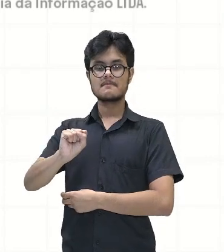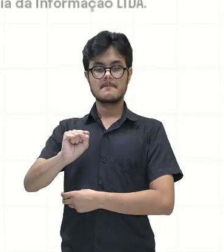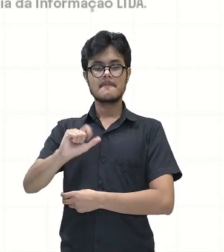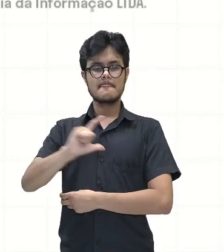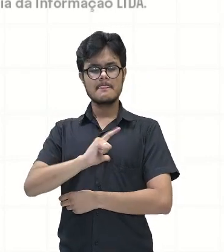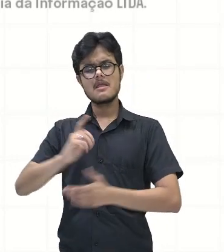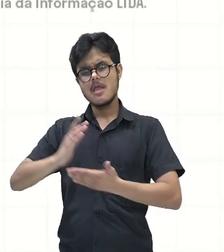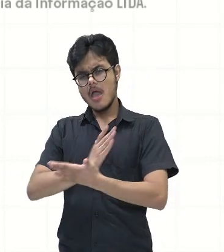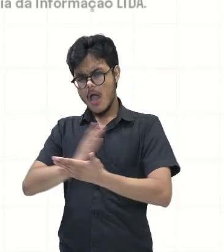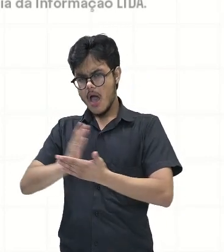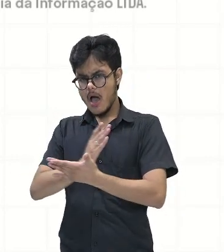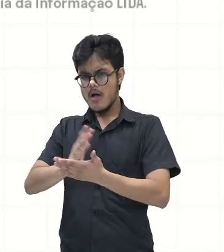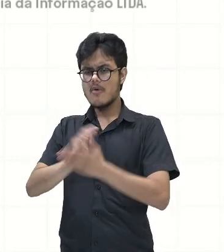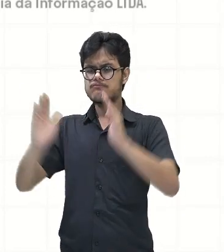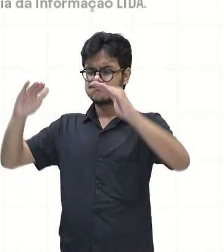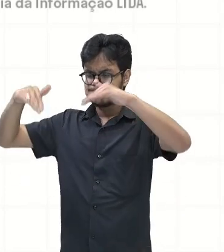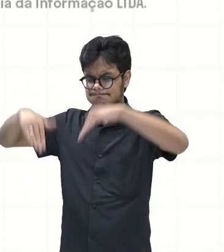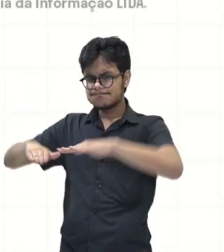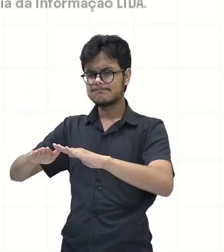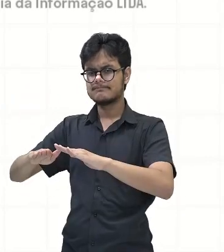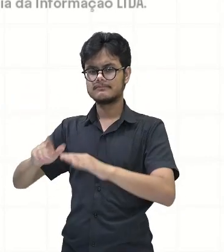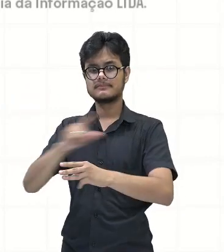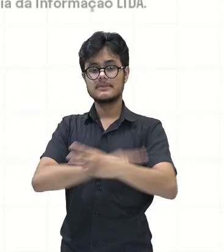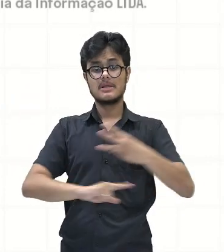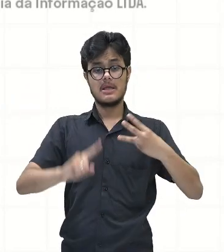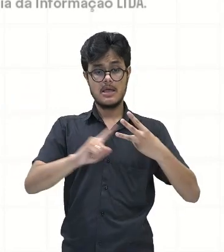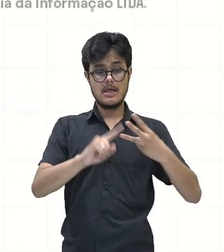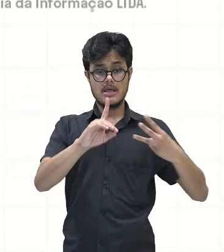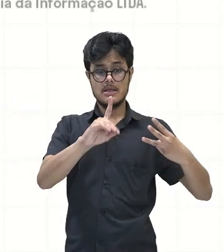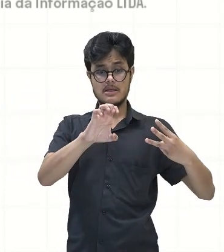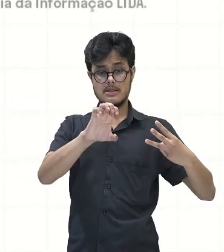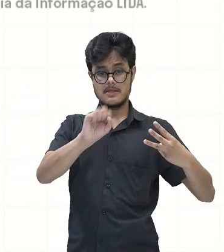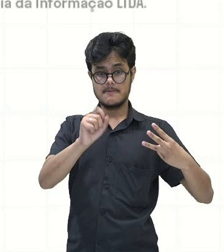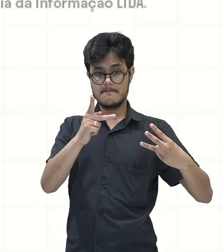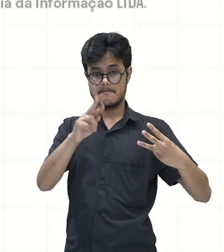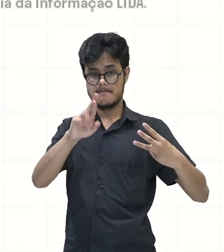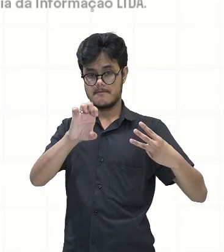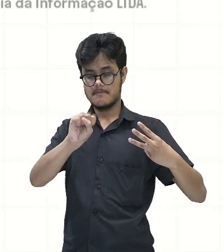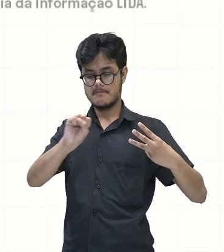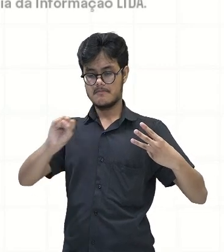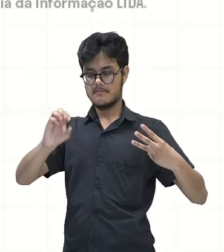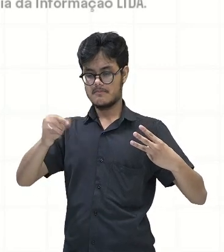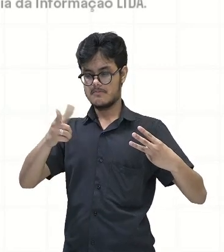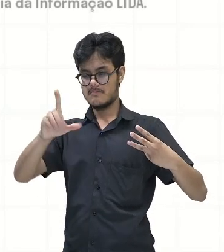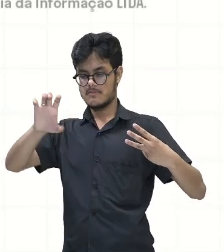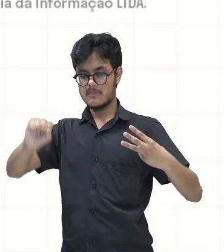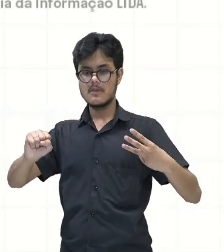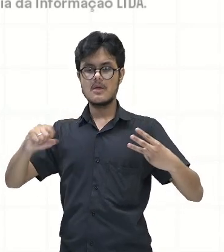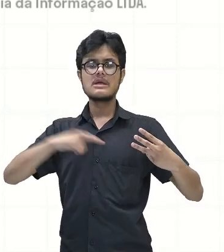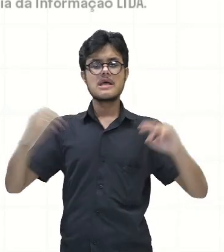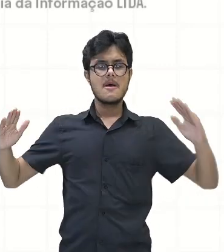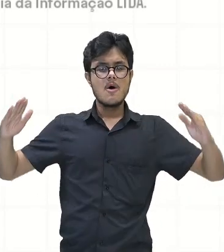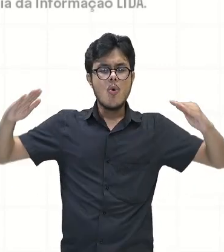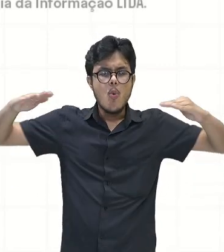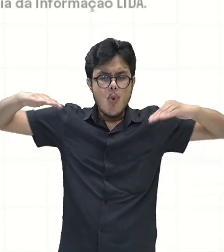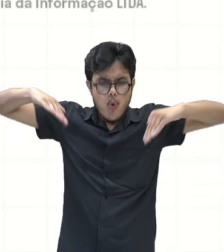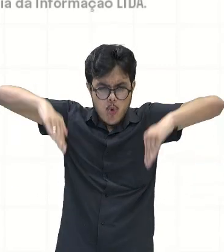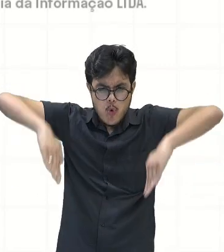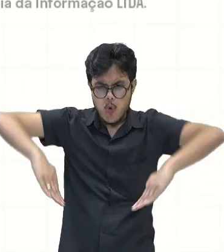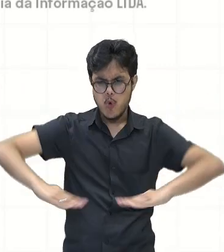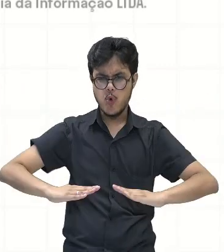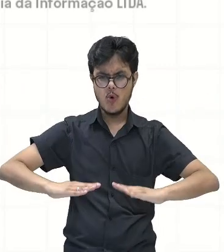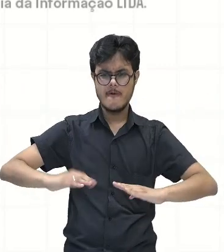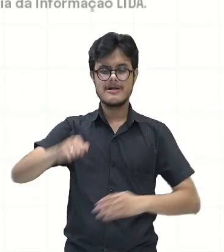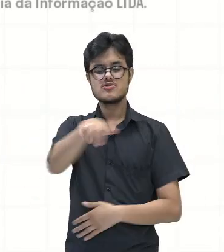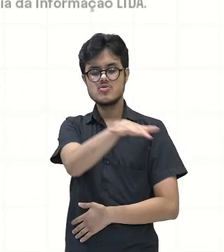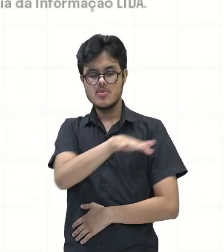serras, tá? Nós temos as depressões, que é a forma de relevo predominante aí na